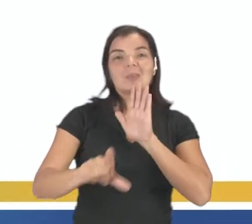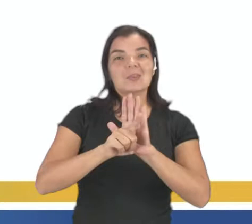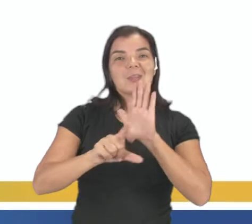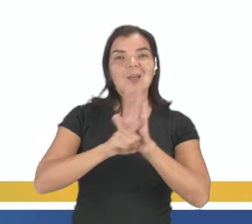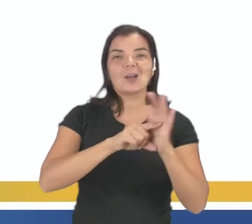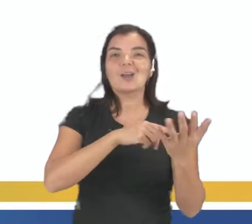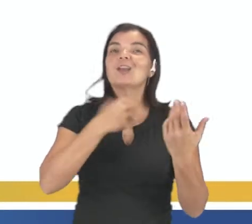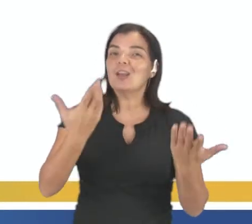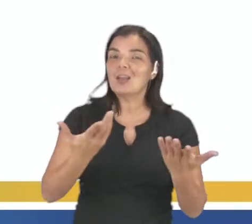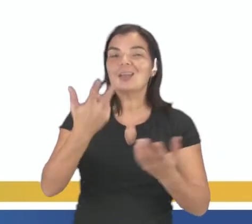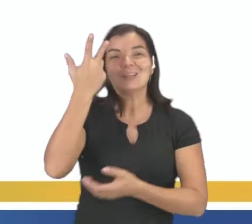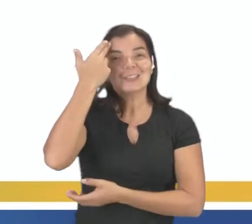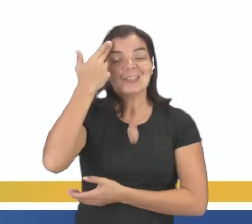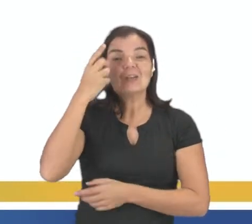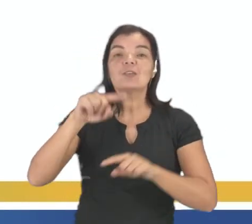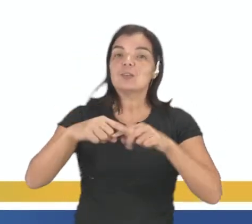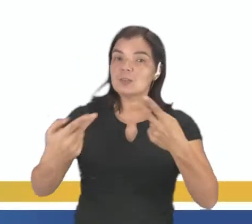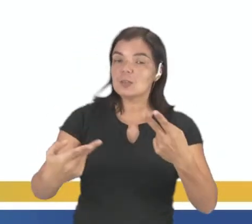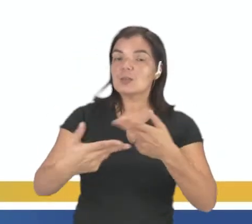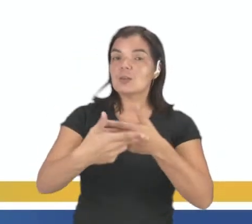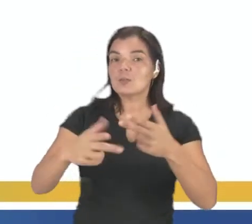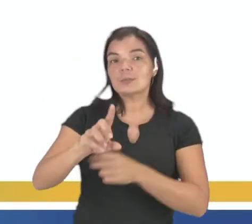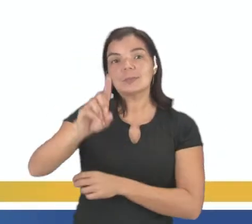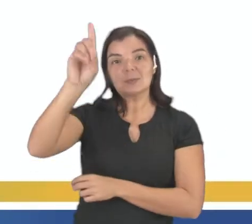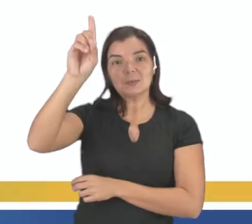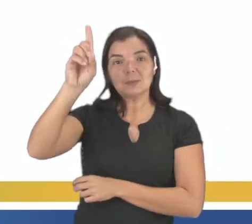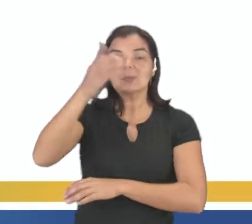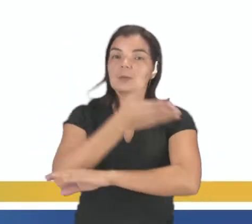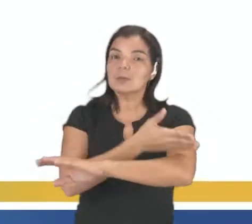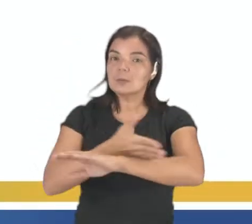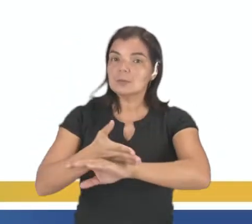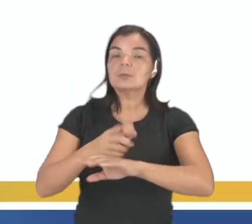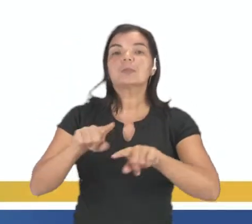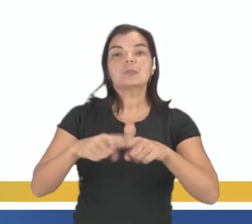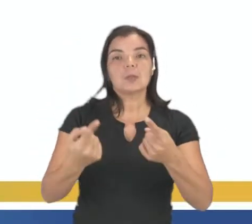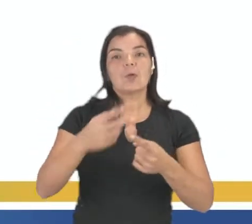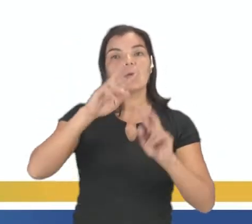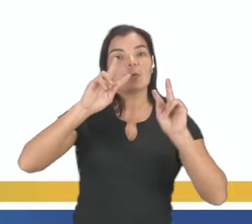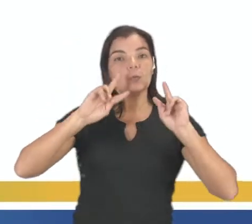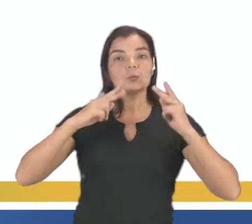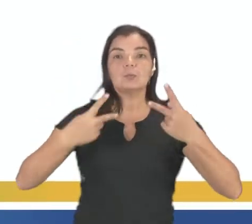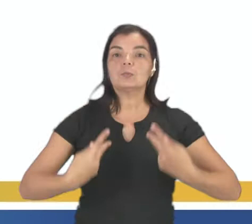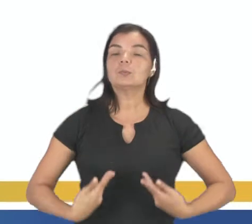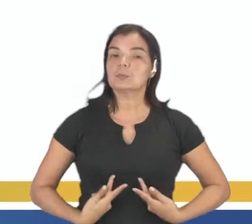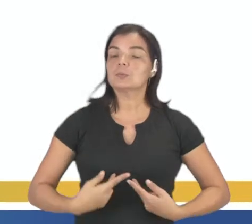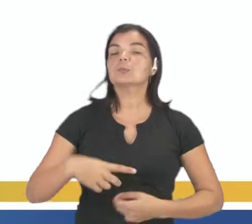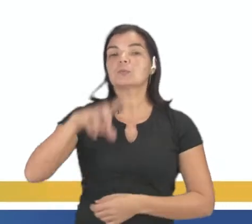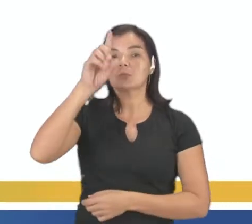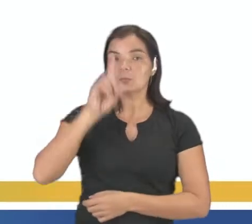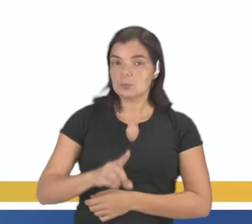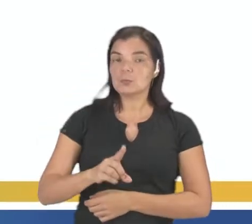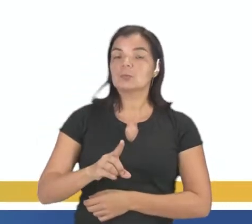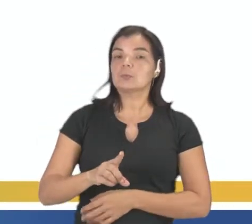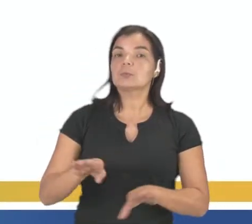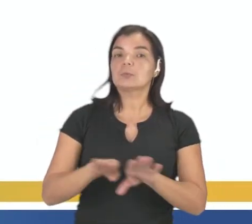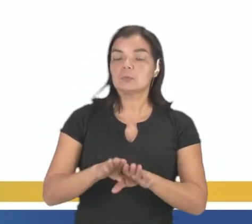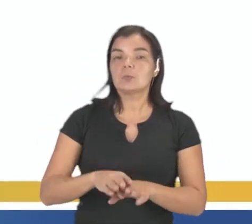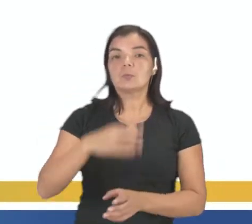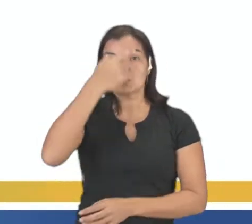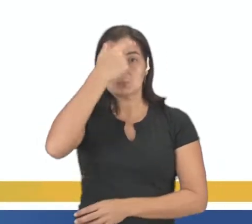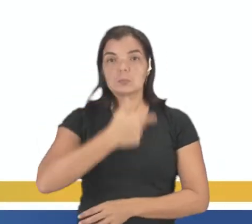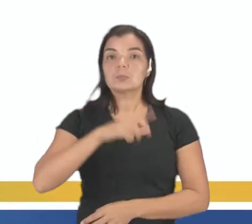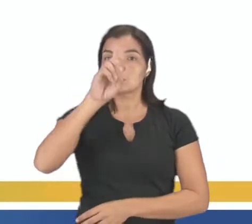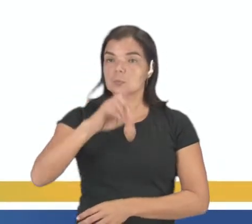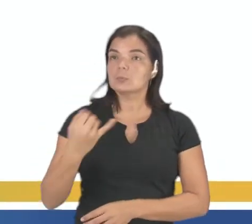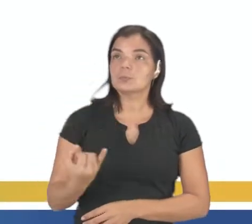da natureza e ele seria algo que emana do divino, na tradição. Então, o ser humano tem o direito natural, ele é humano e ele tem esses